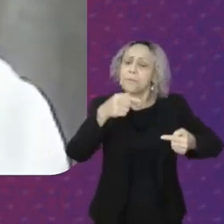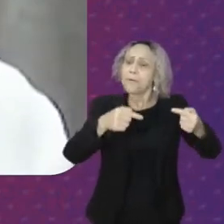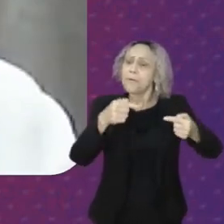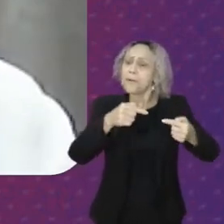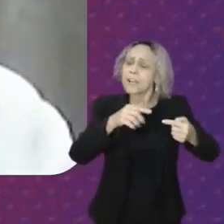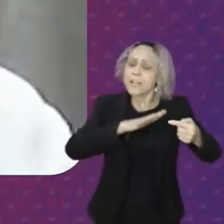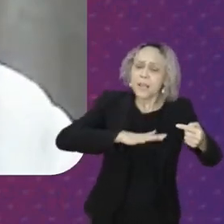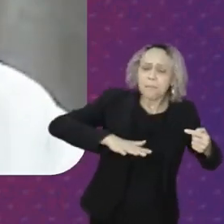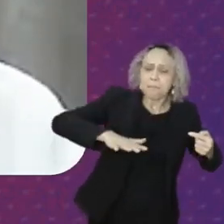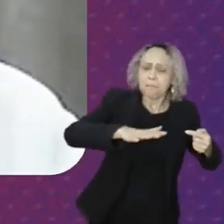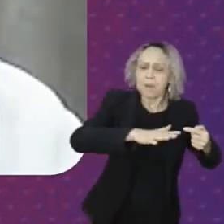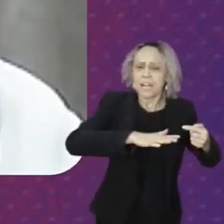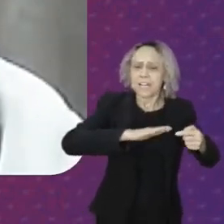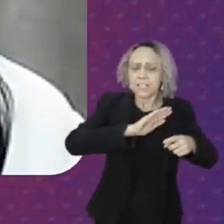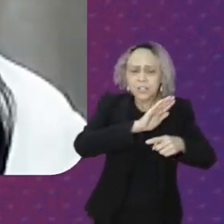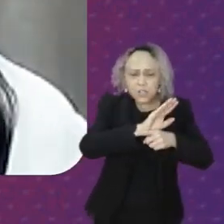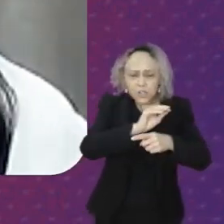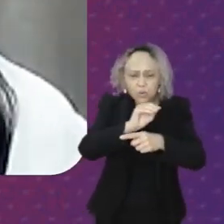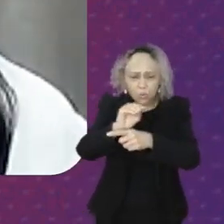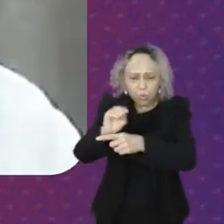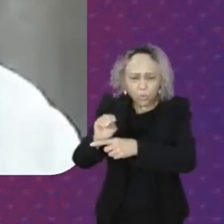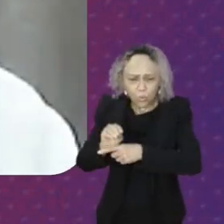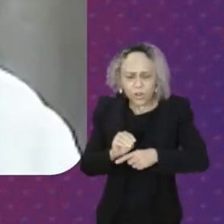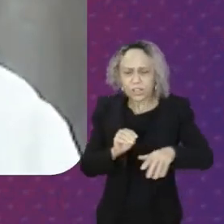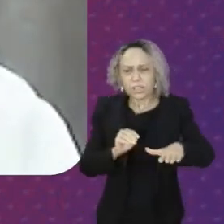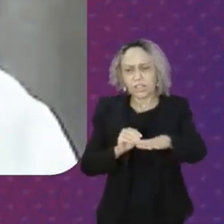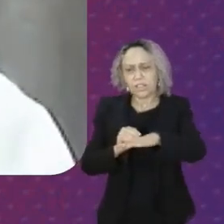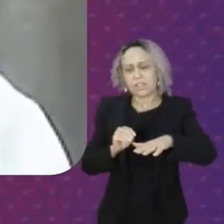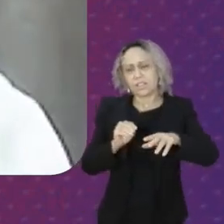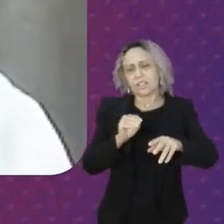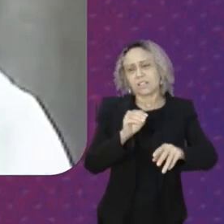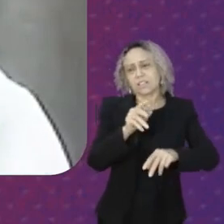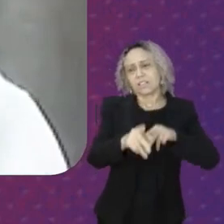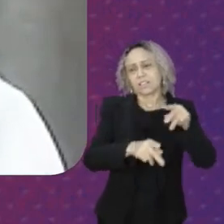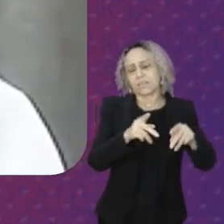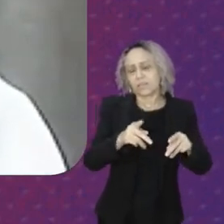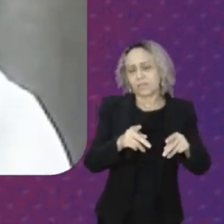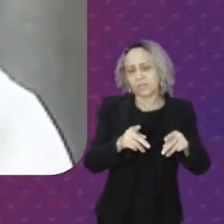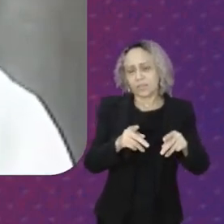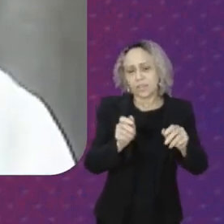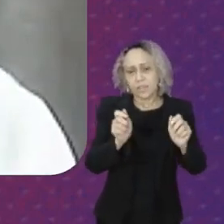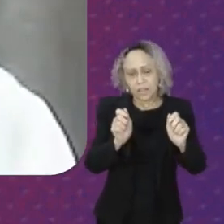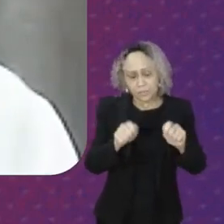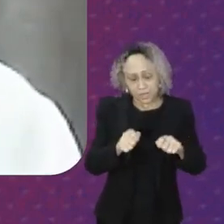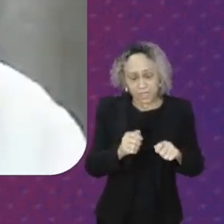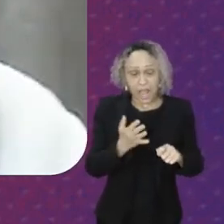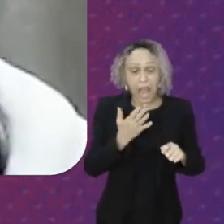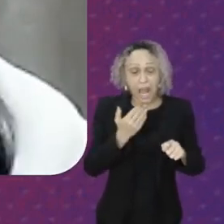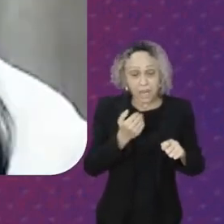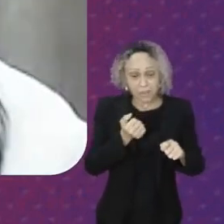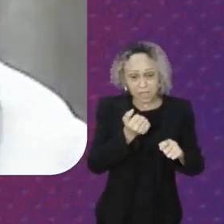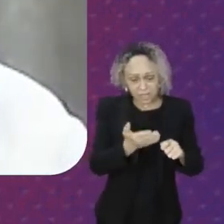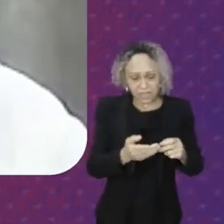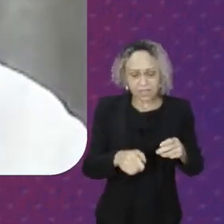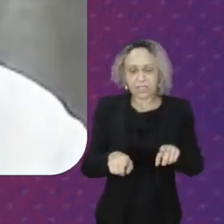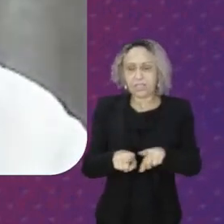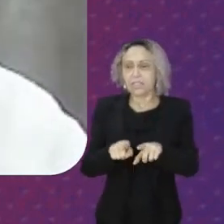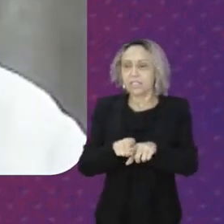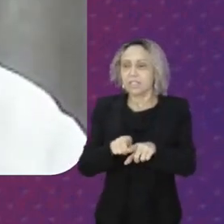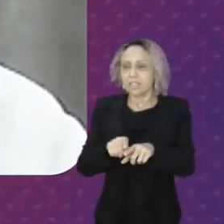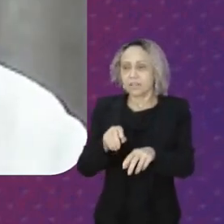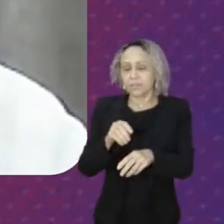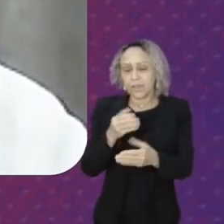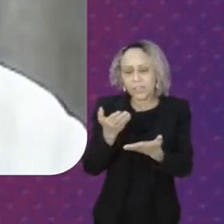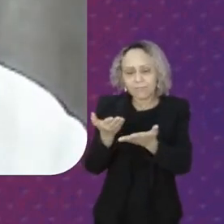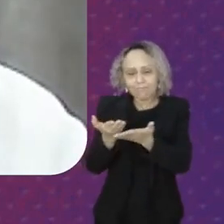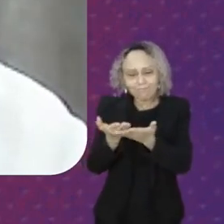só alimentar. É importante, ninguém vive sem alimento, mas é preciso educar. E, além disso, foram construídas muitas creches e